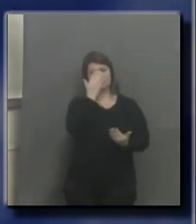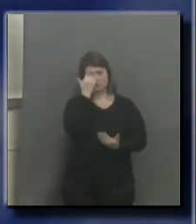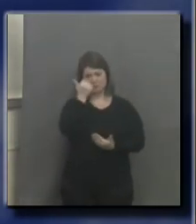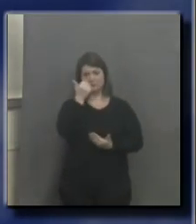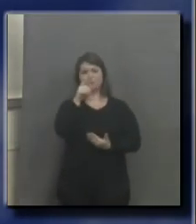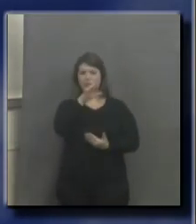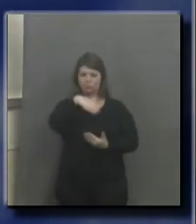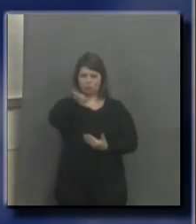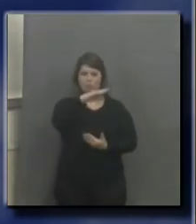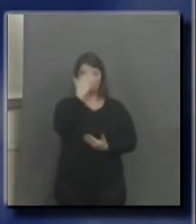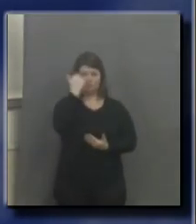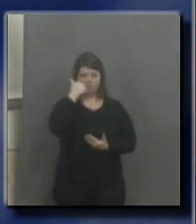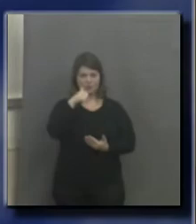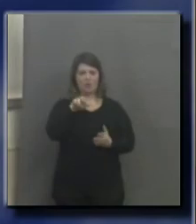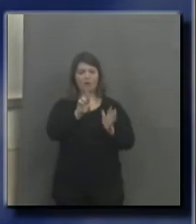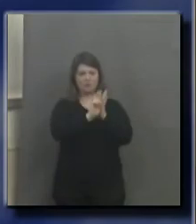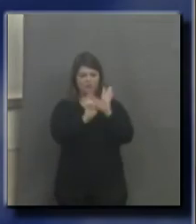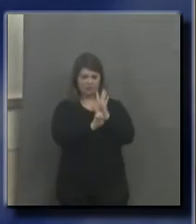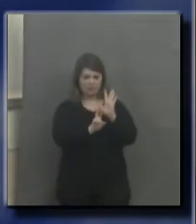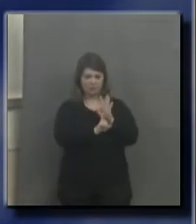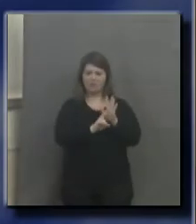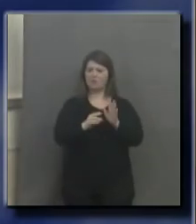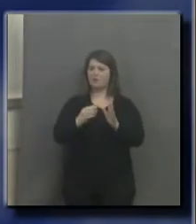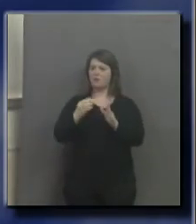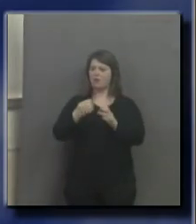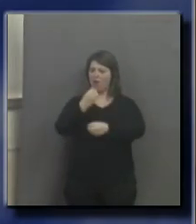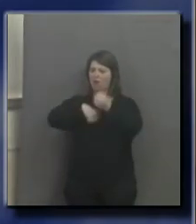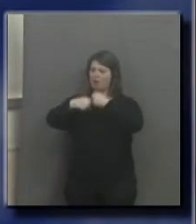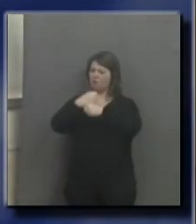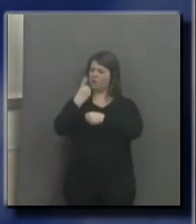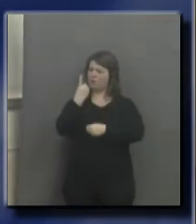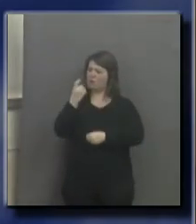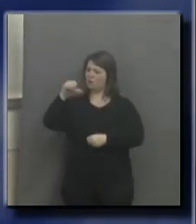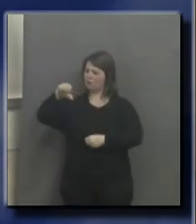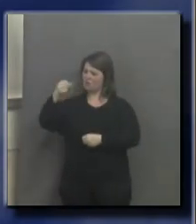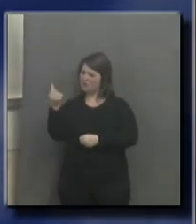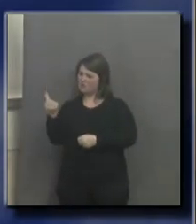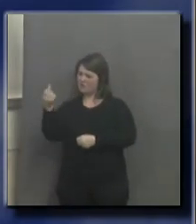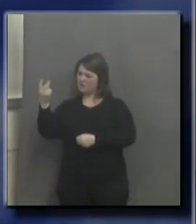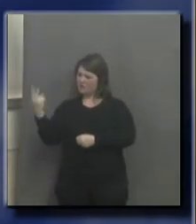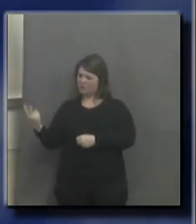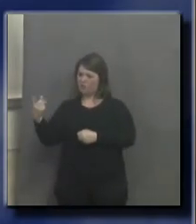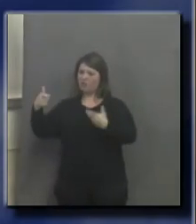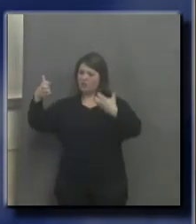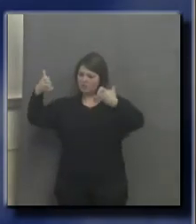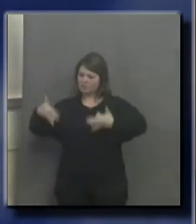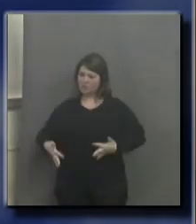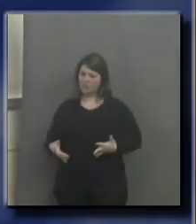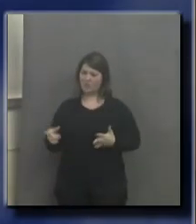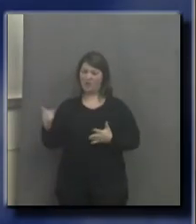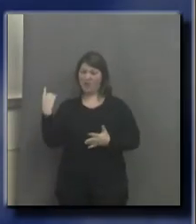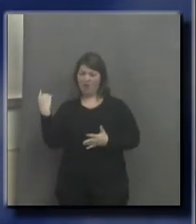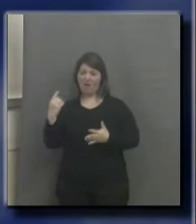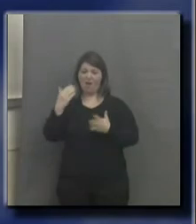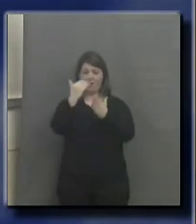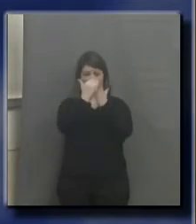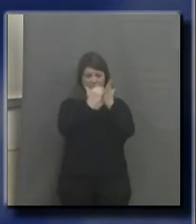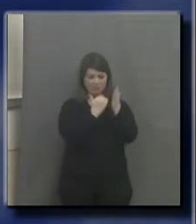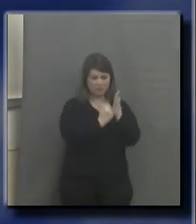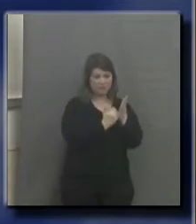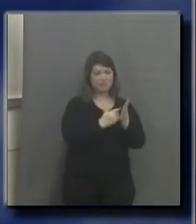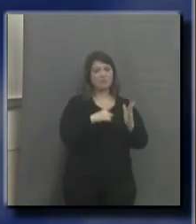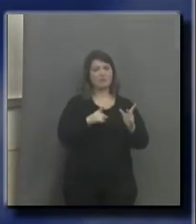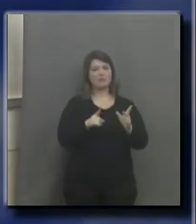profissão regulamentada em 1962, e, na época da regulamentação, estabeleceu-se o que